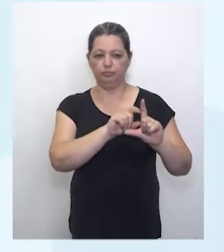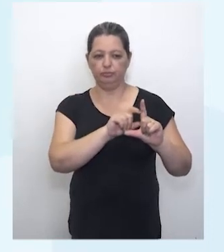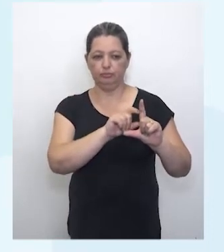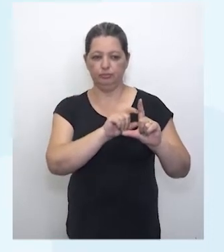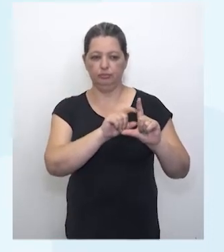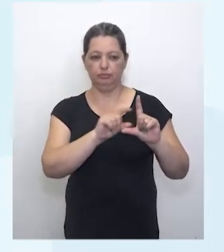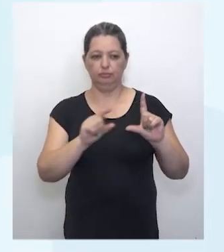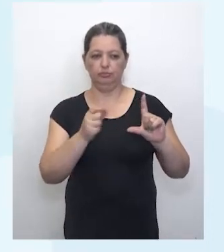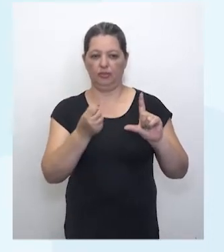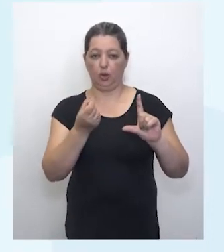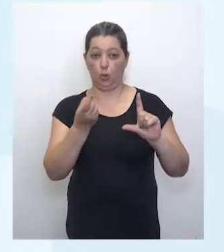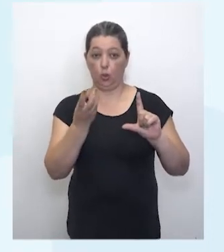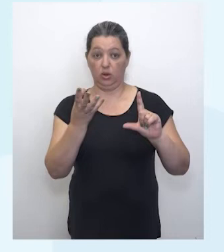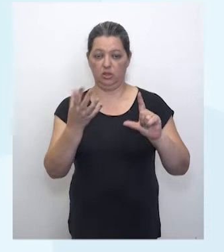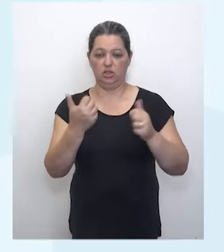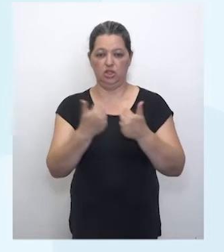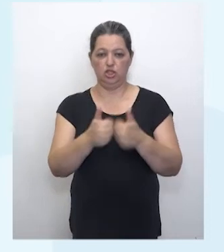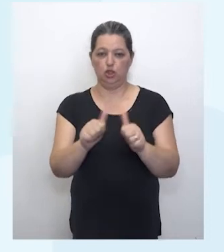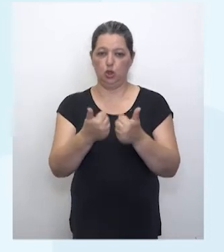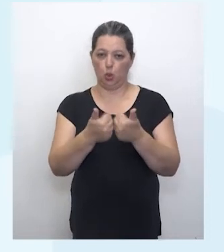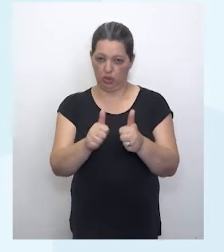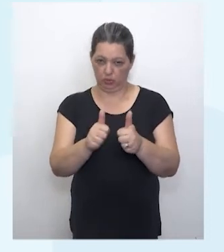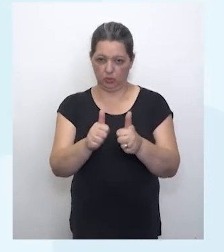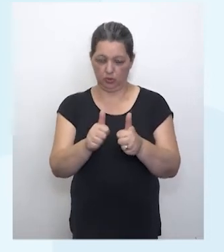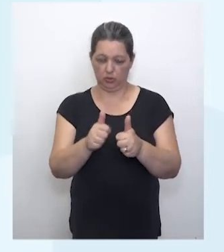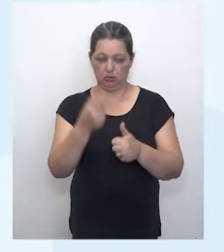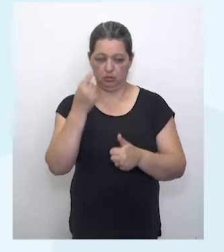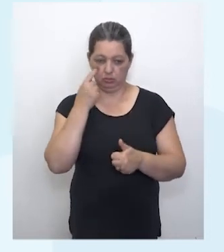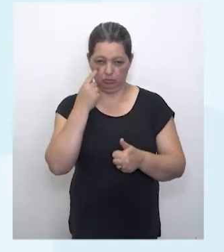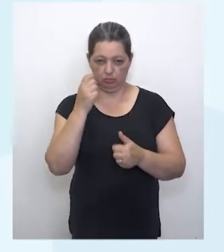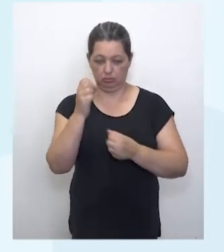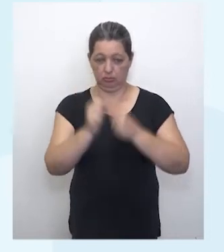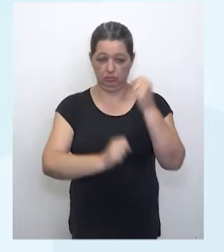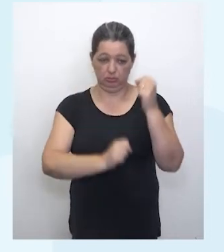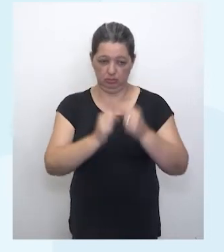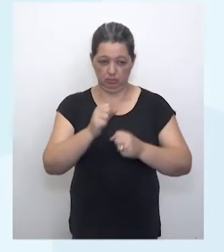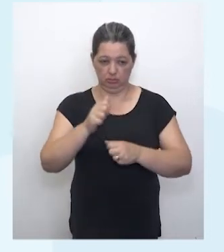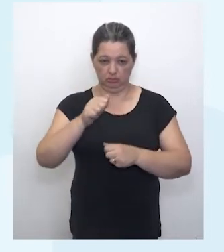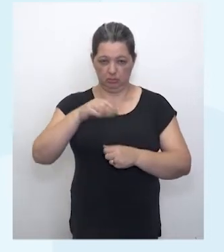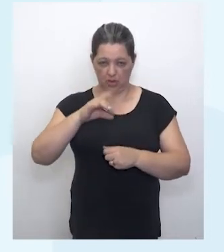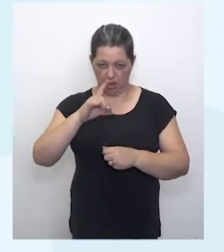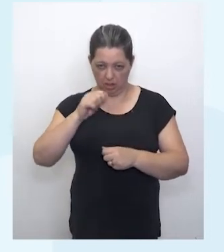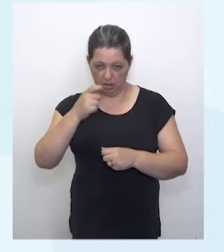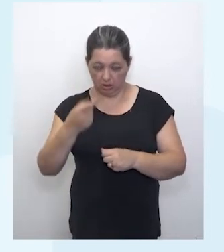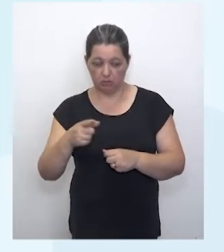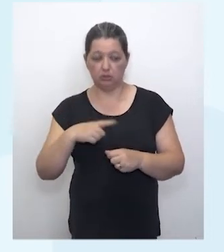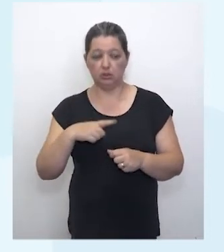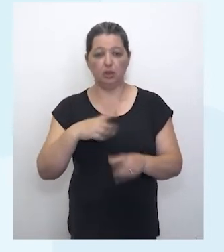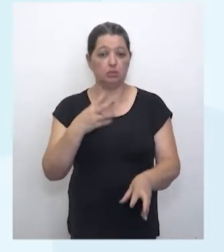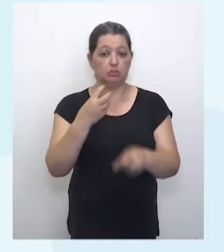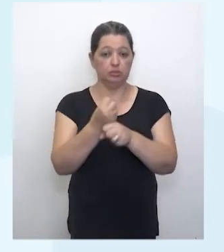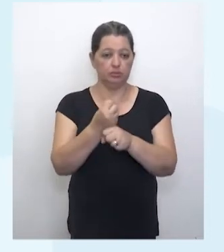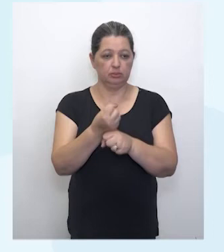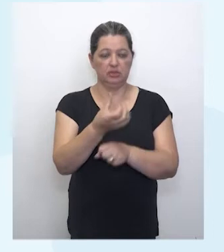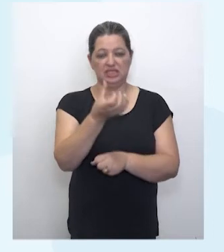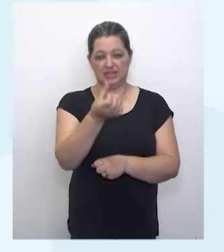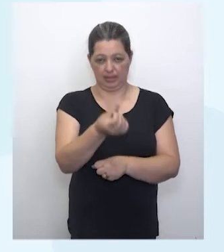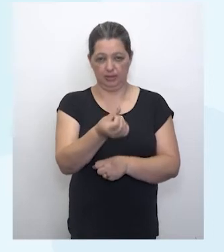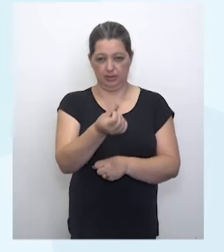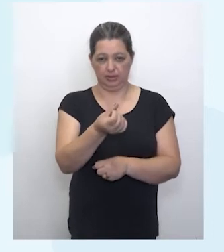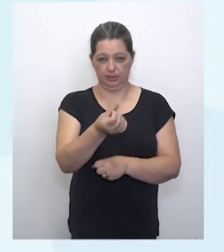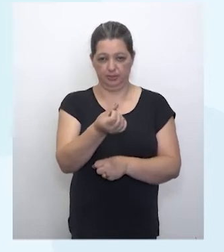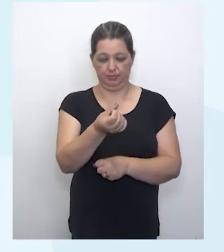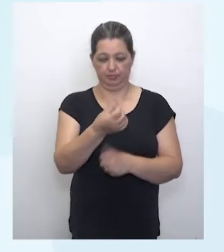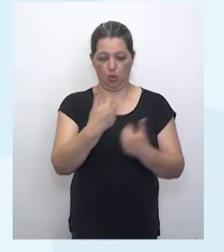a quantidade de ônibus. Então, a empresa Adão tem aqui no total 6 ônibus.